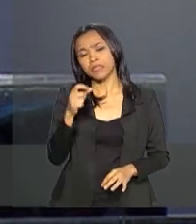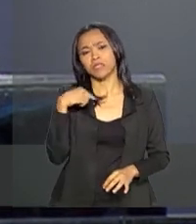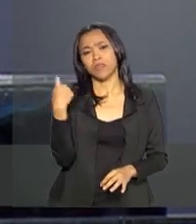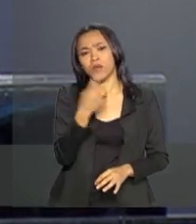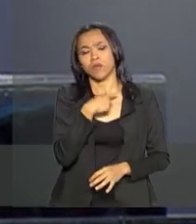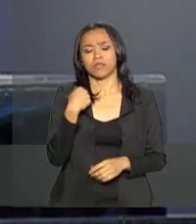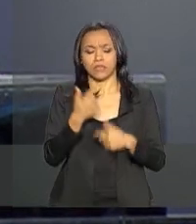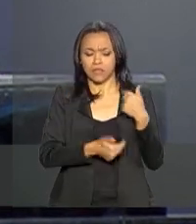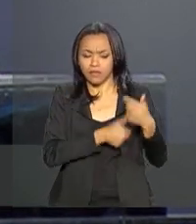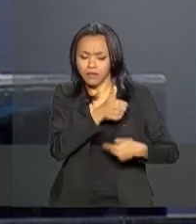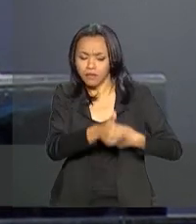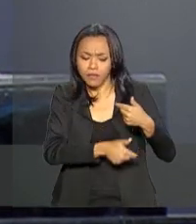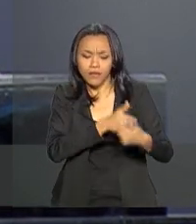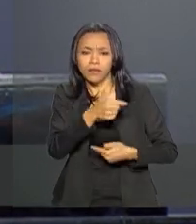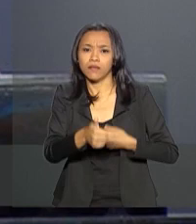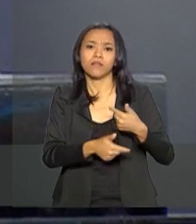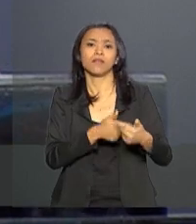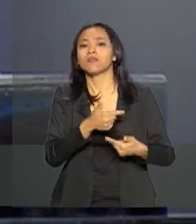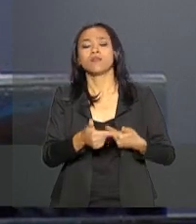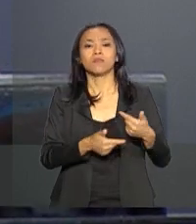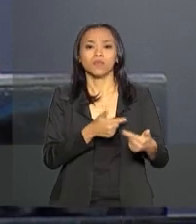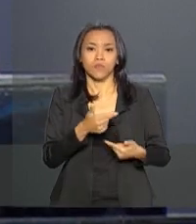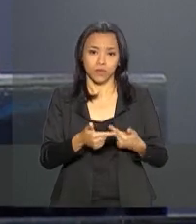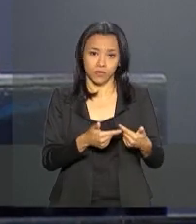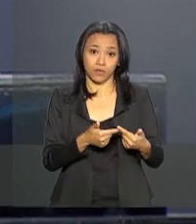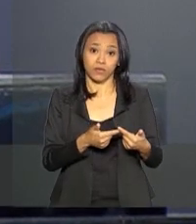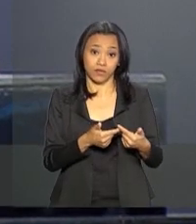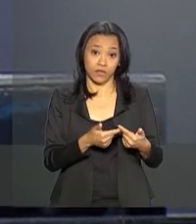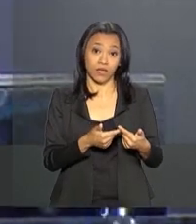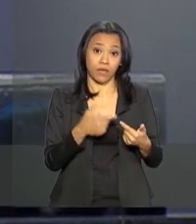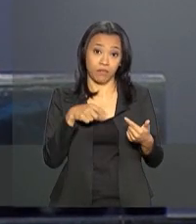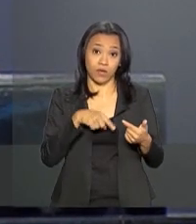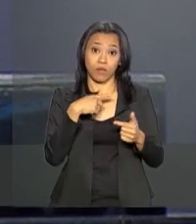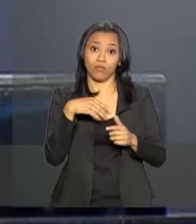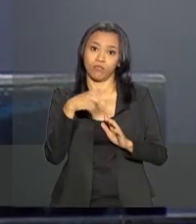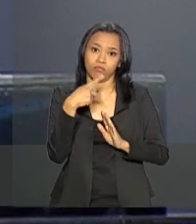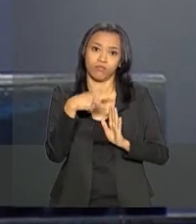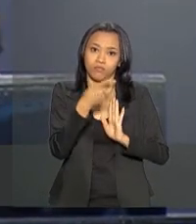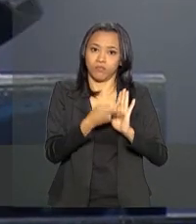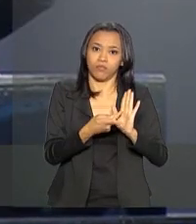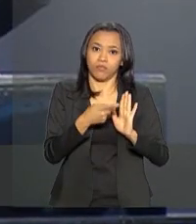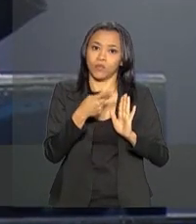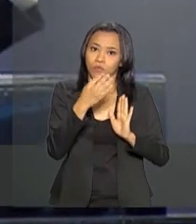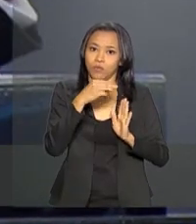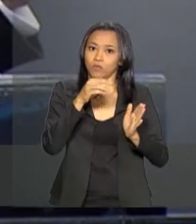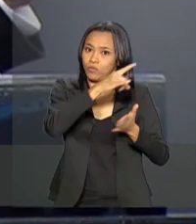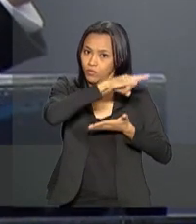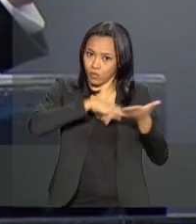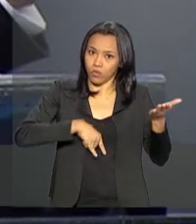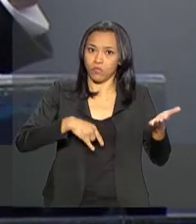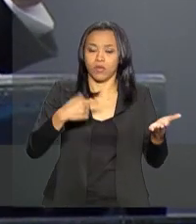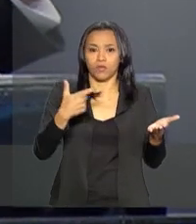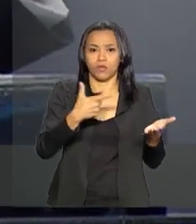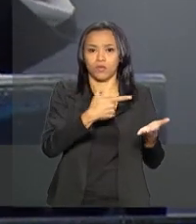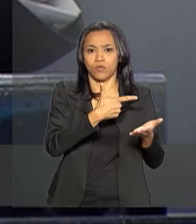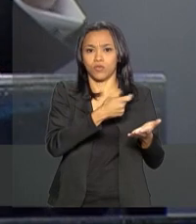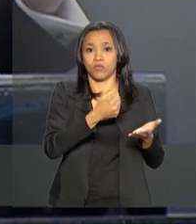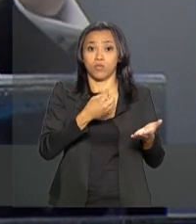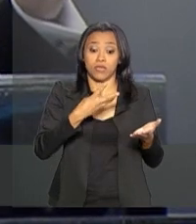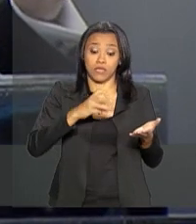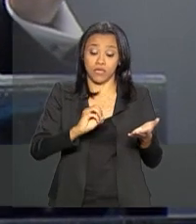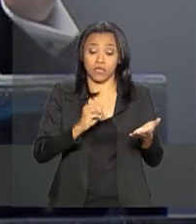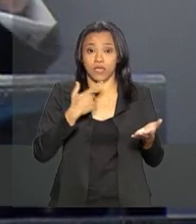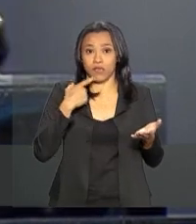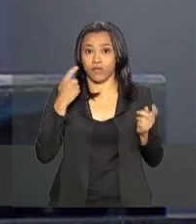trabalhamos tanto pelo 2030, pelo Rota 2030, fiquei aqui na torcida, porque ontem à